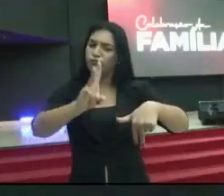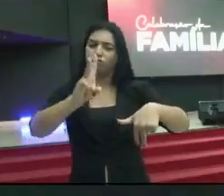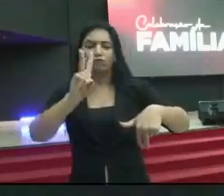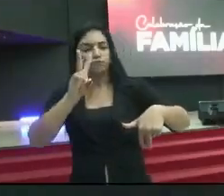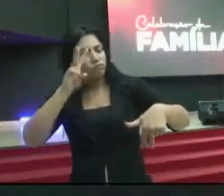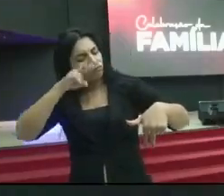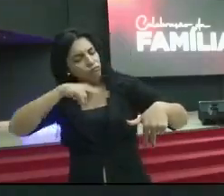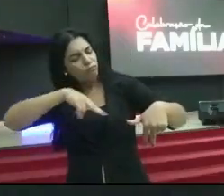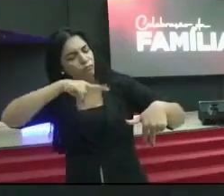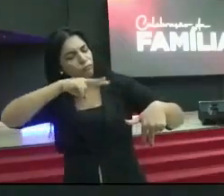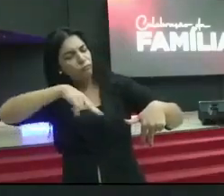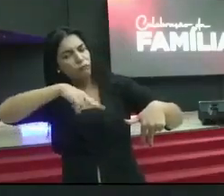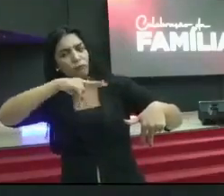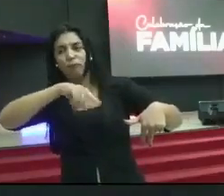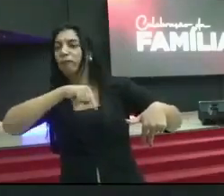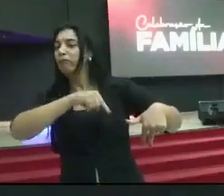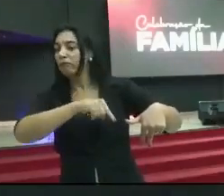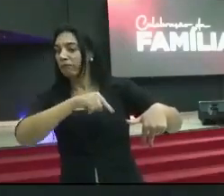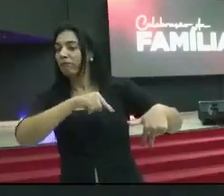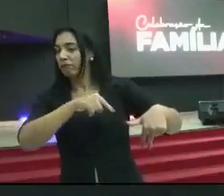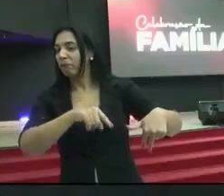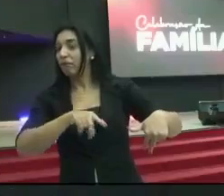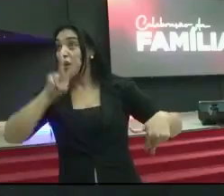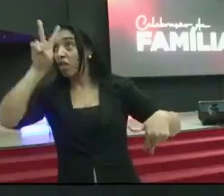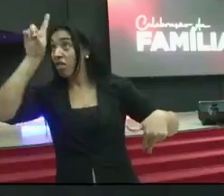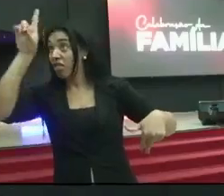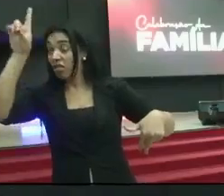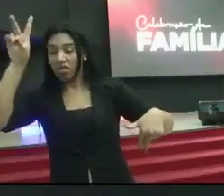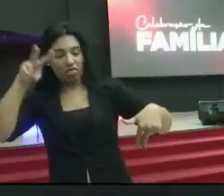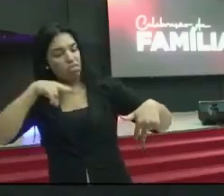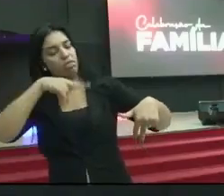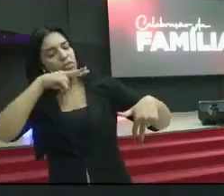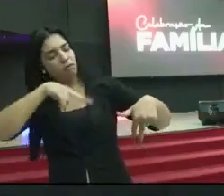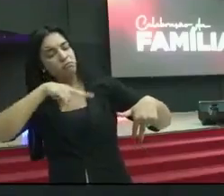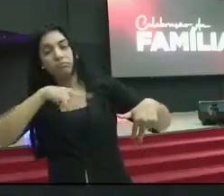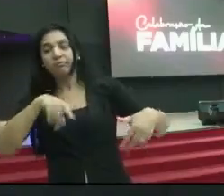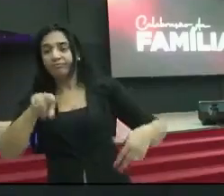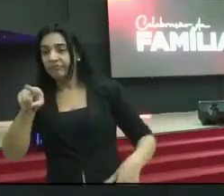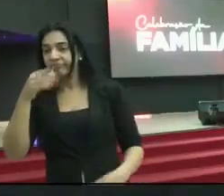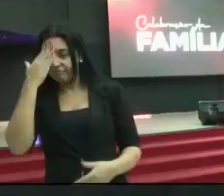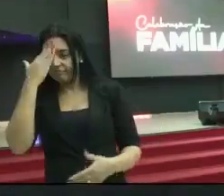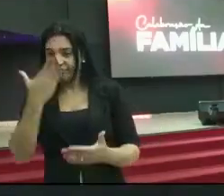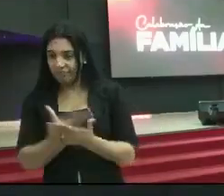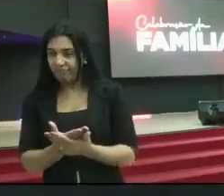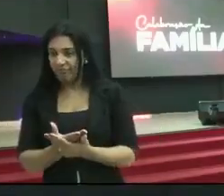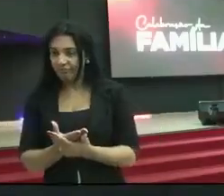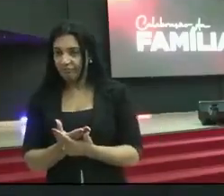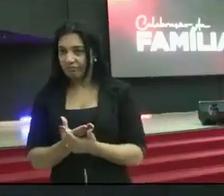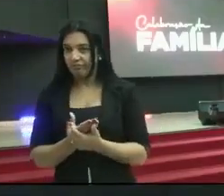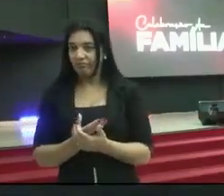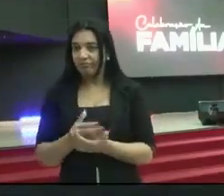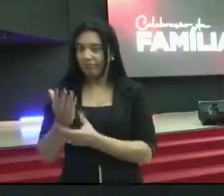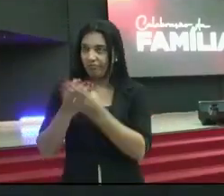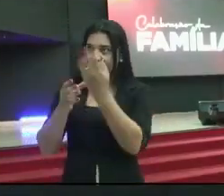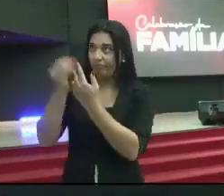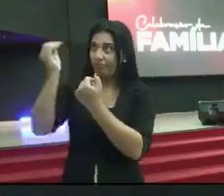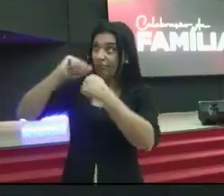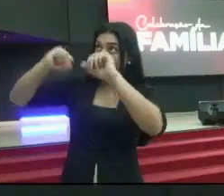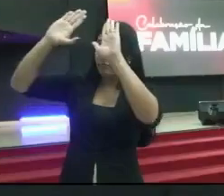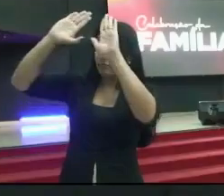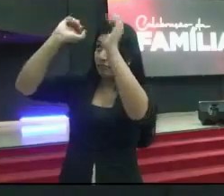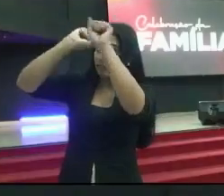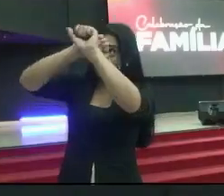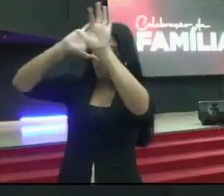continua interessado na sua história. Quantos creem nesta palavra, levante a mão e diga glória a